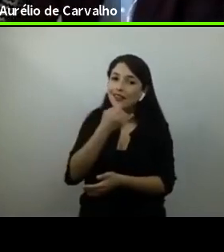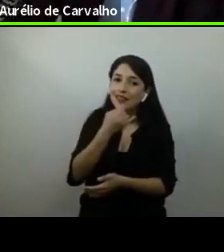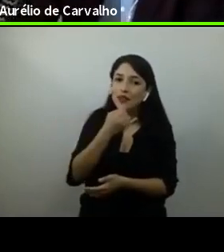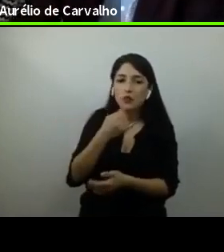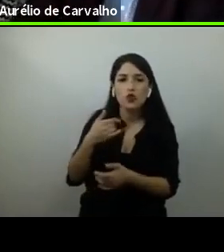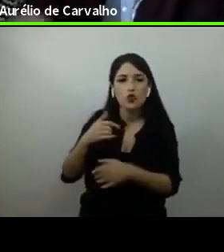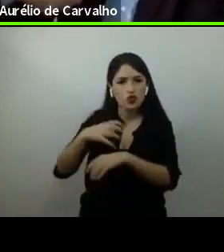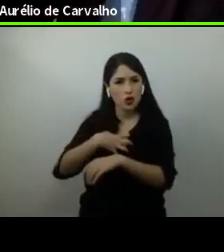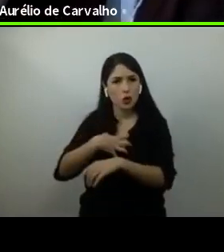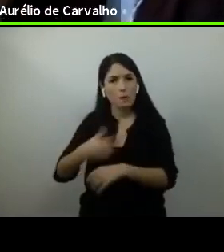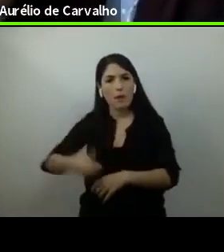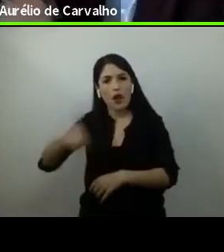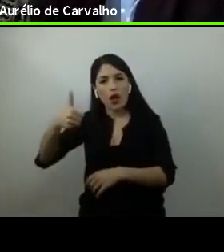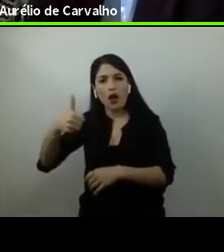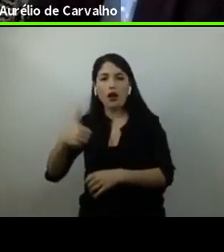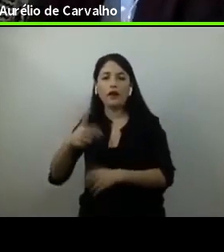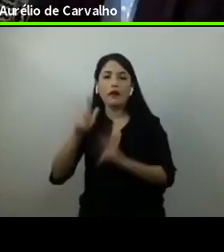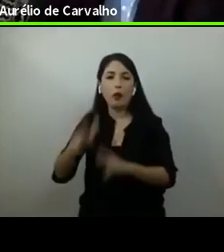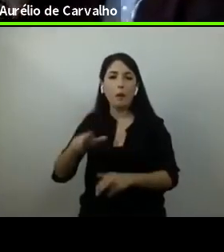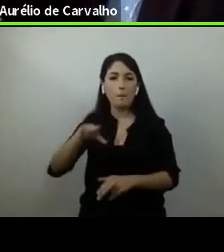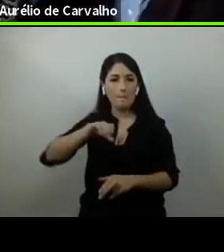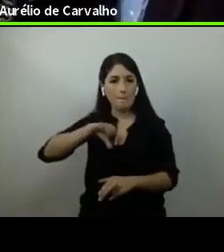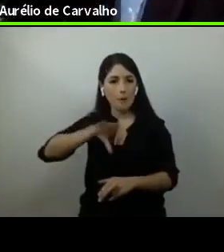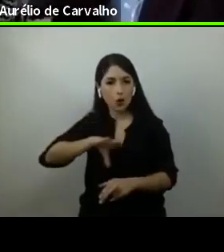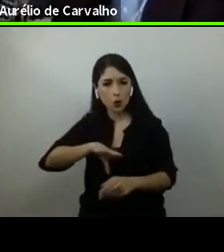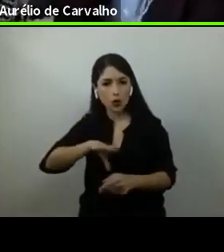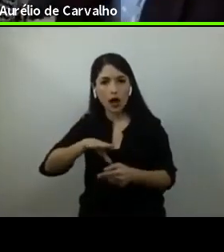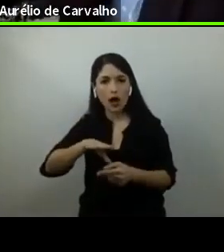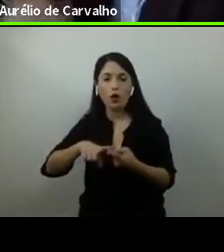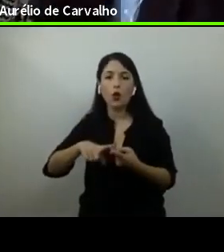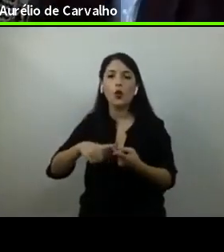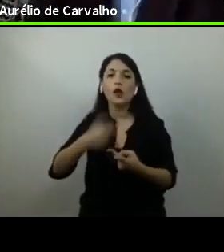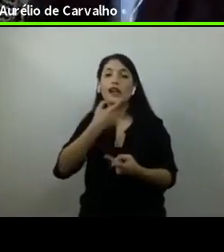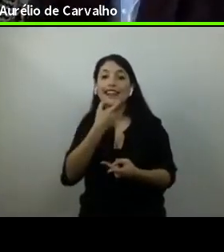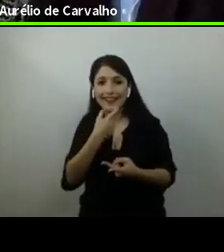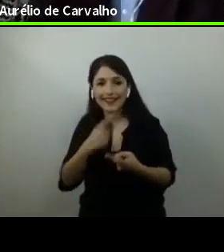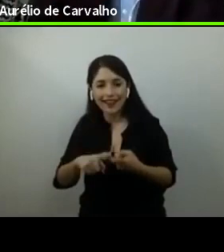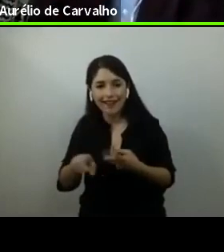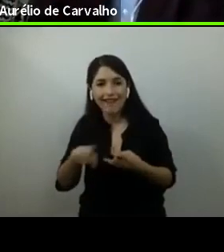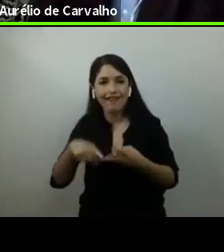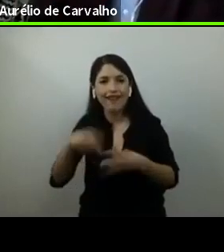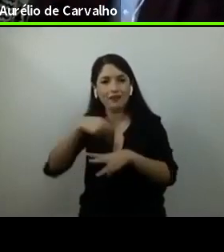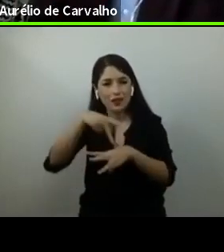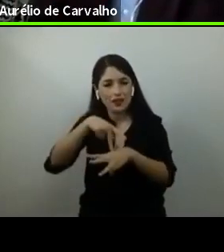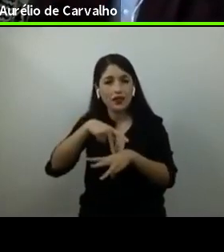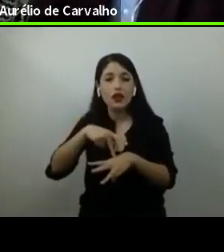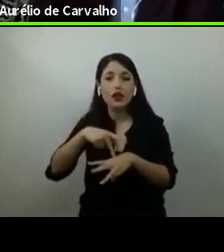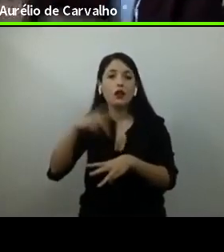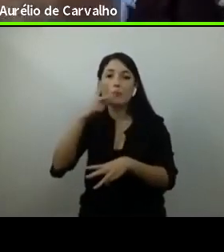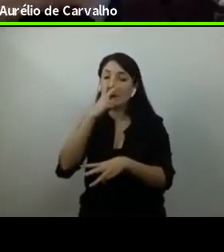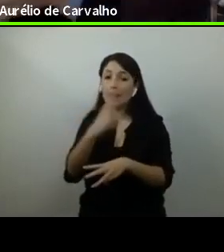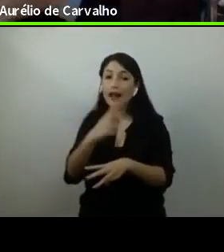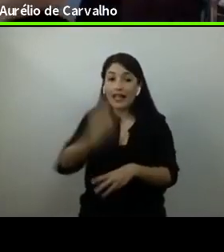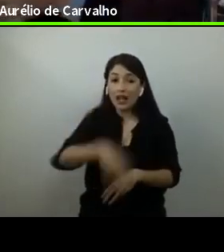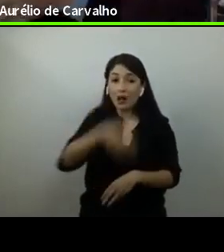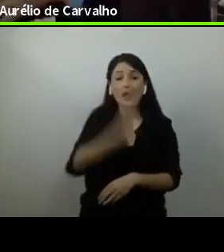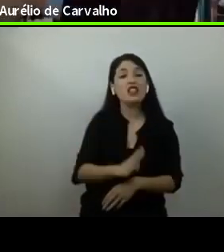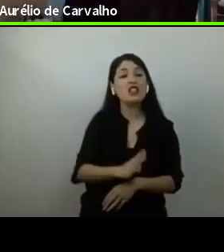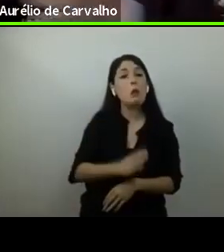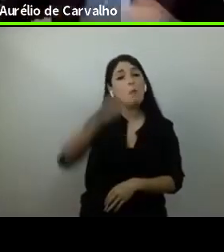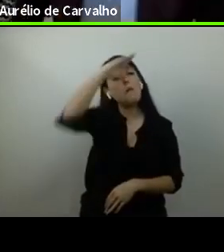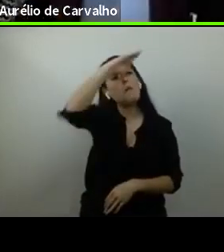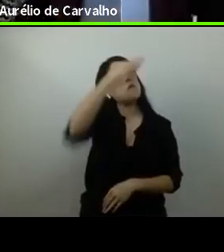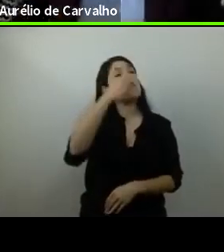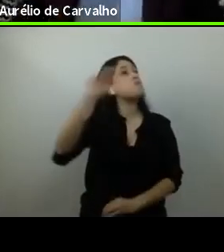né, adotadas por países como Portugal, como Inglaterra, num segundo momento da crise, estão sendo simplesmente ignoradas no Brasil, a ponto, inclusive, do